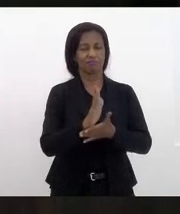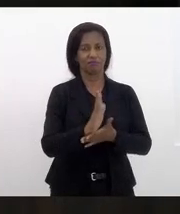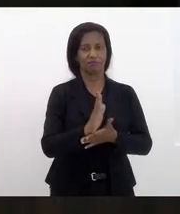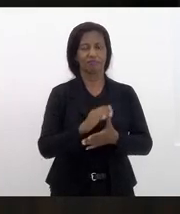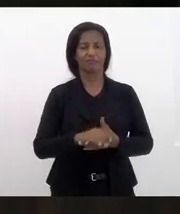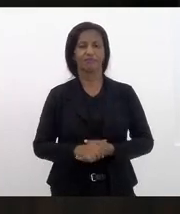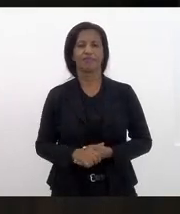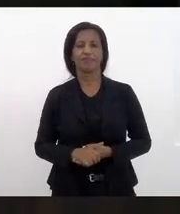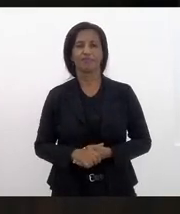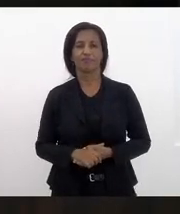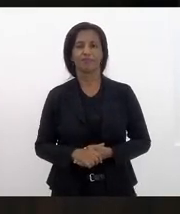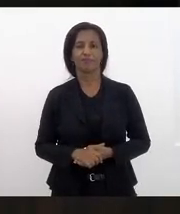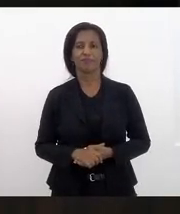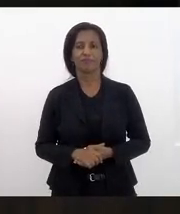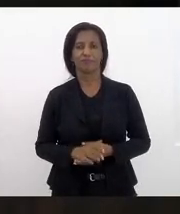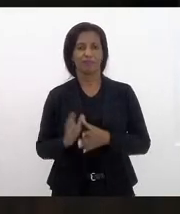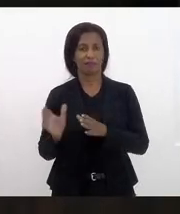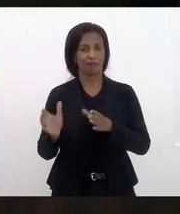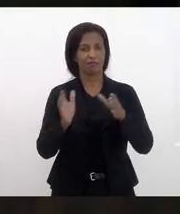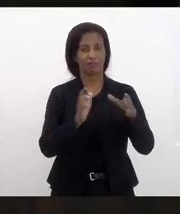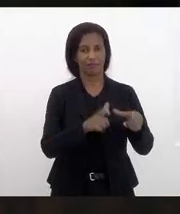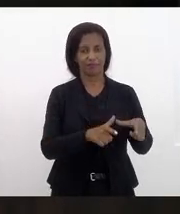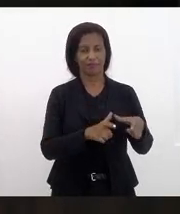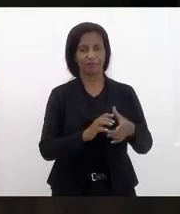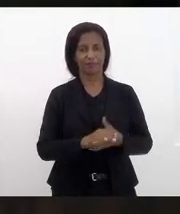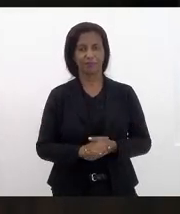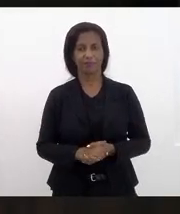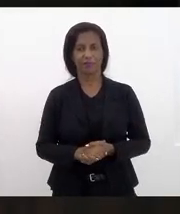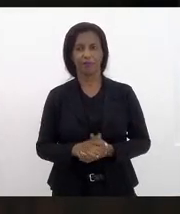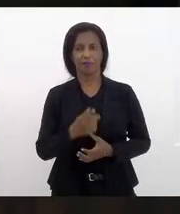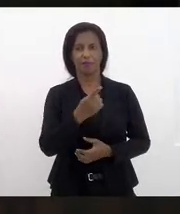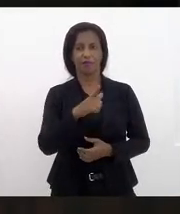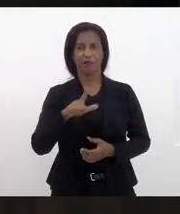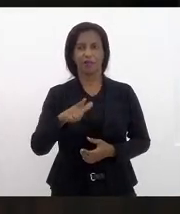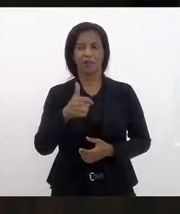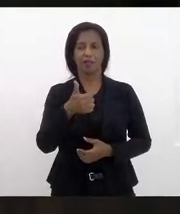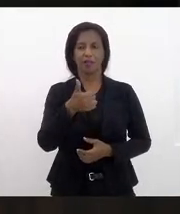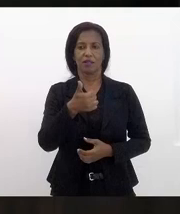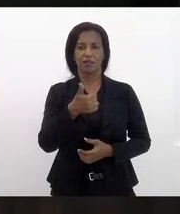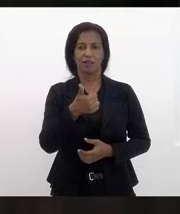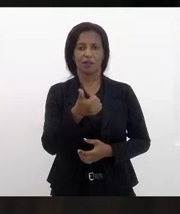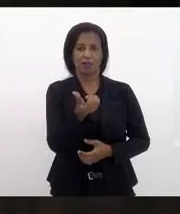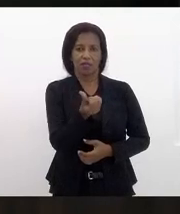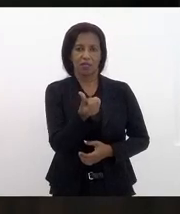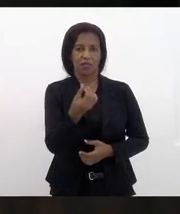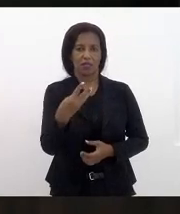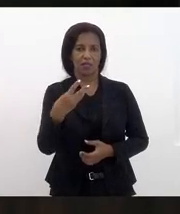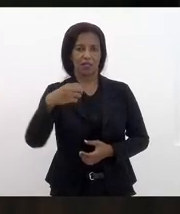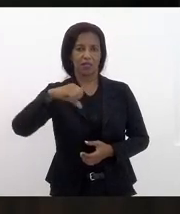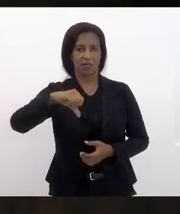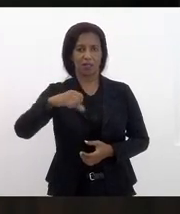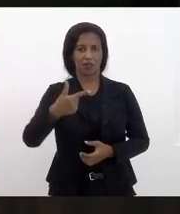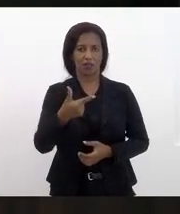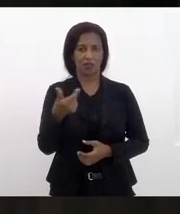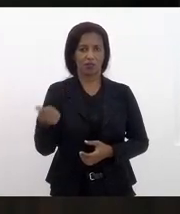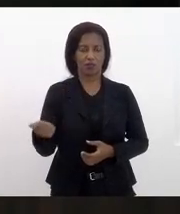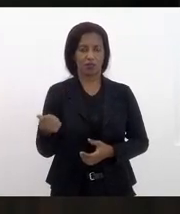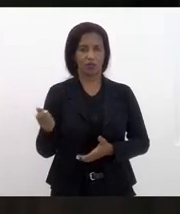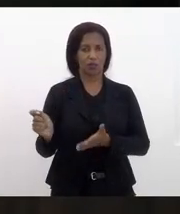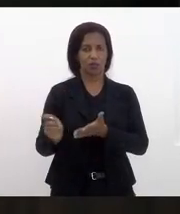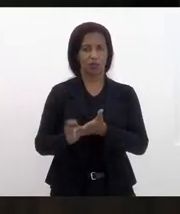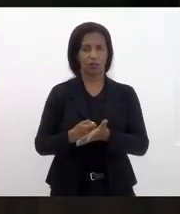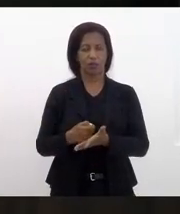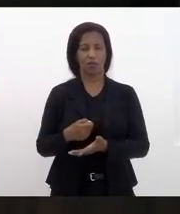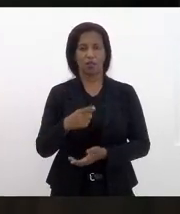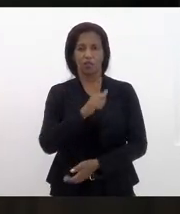estão, aprovado, vai a promulgação. Projeto de resolução número 639-2021, de autoria dos